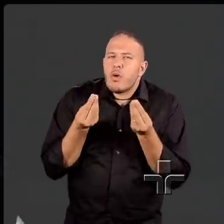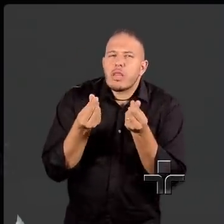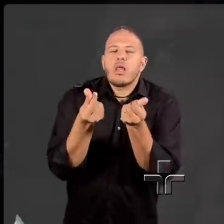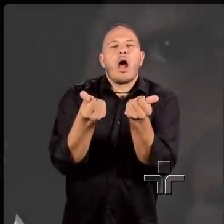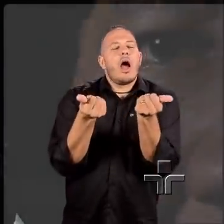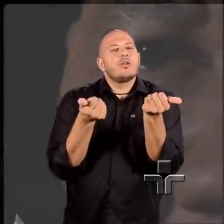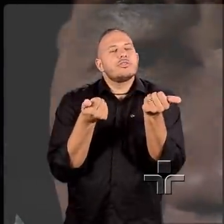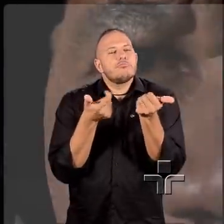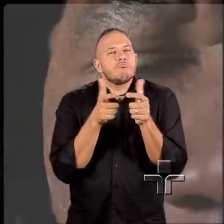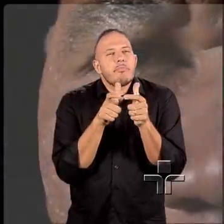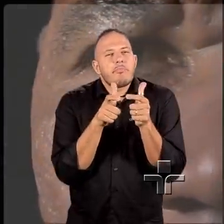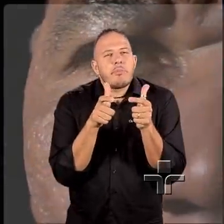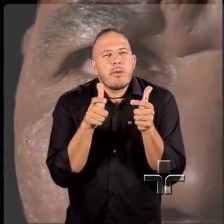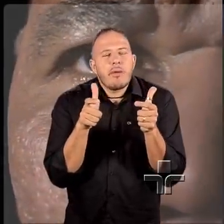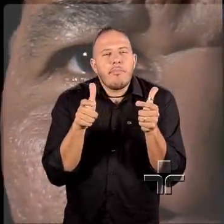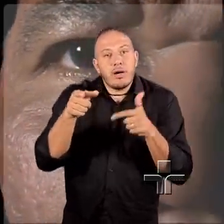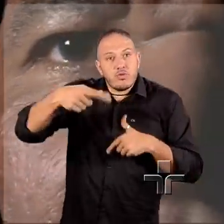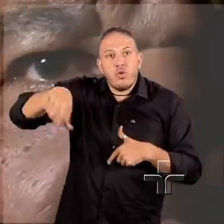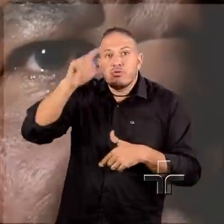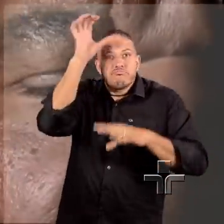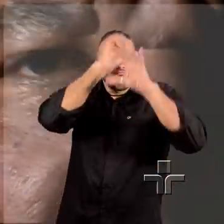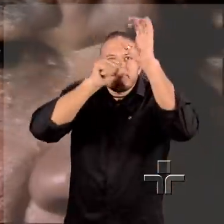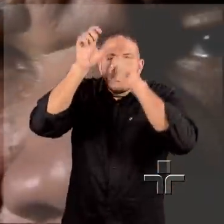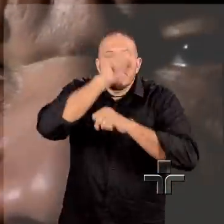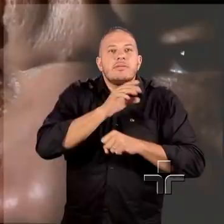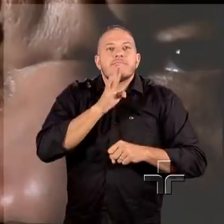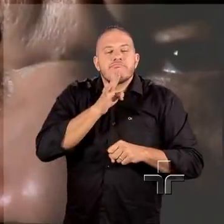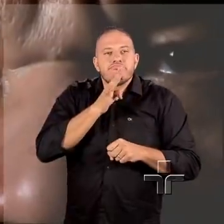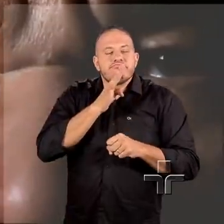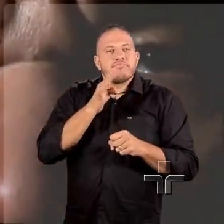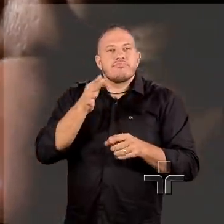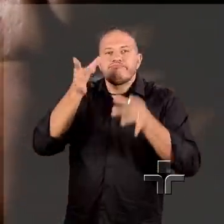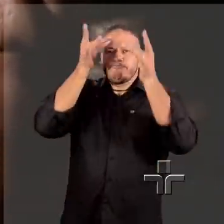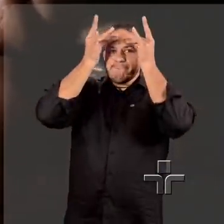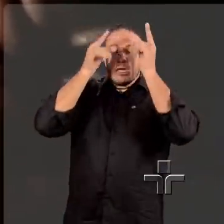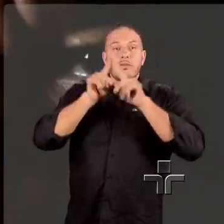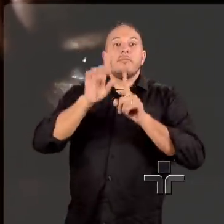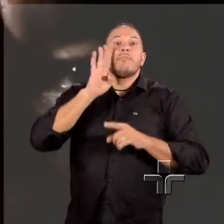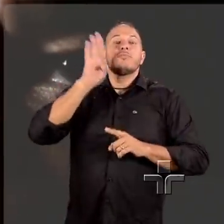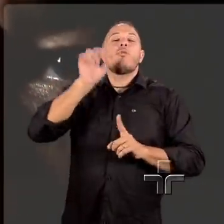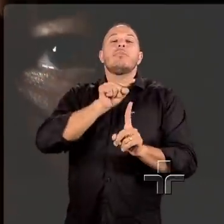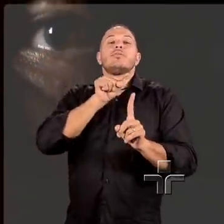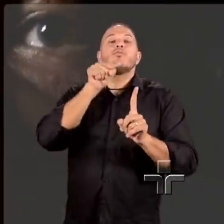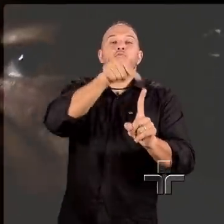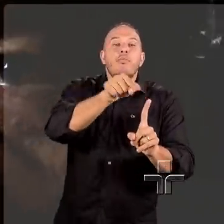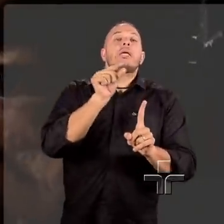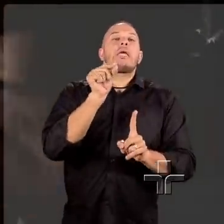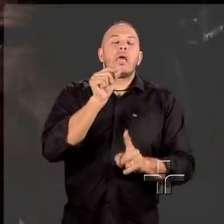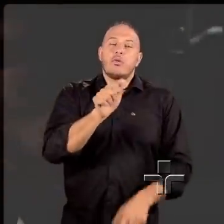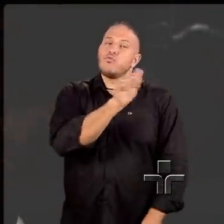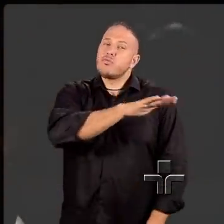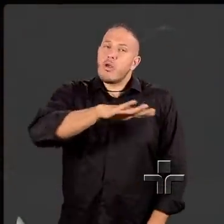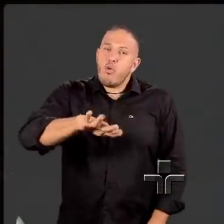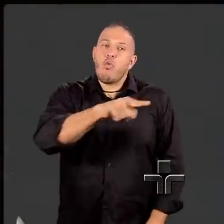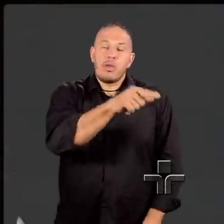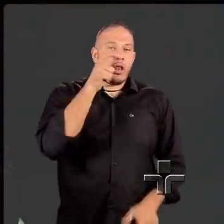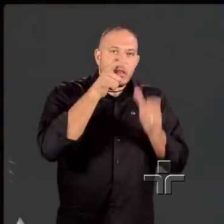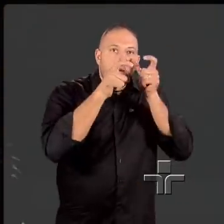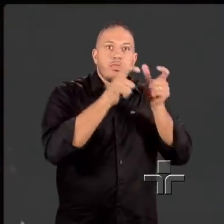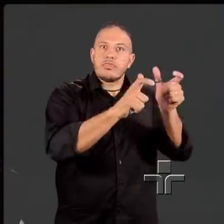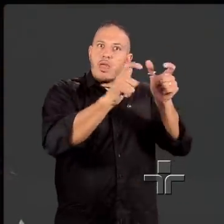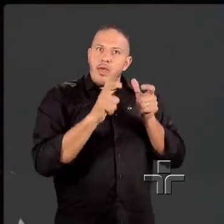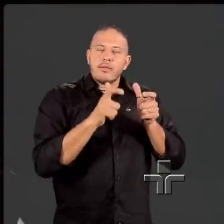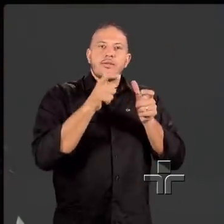pode ter receptividade e pode ter principalmente no seu público-alvo, que são os alunos, interesse e disposição